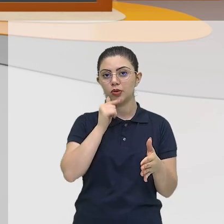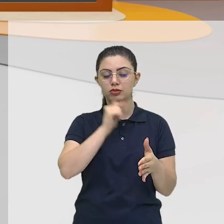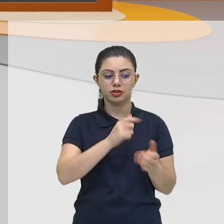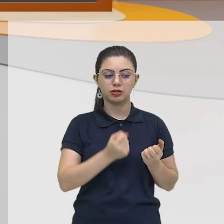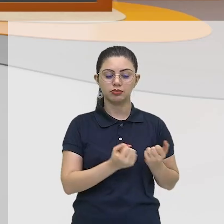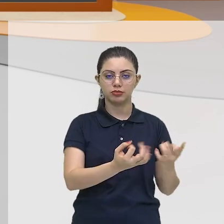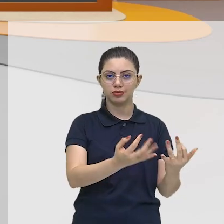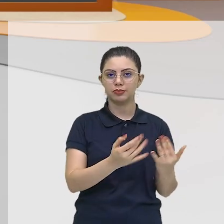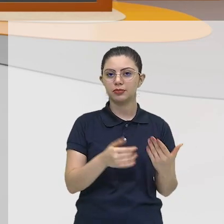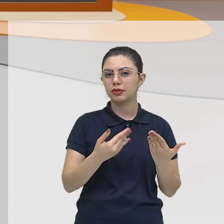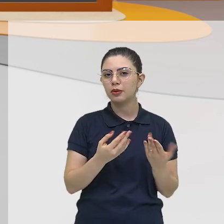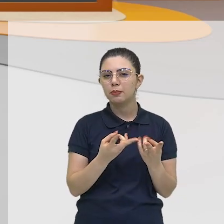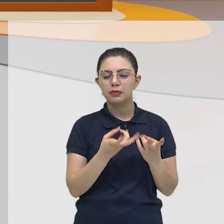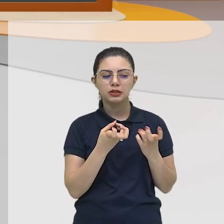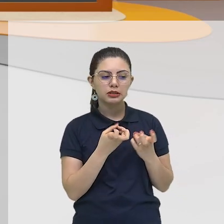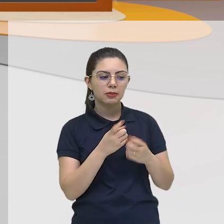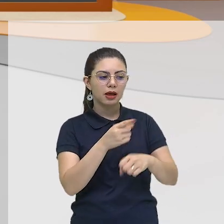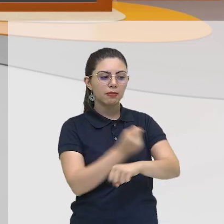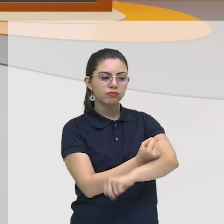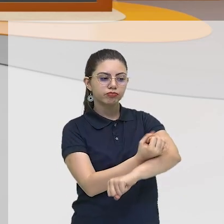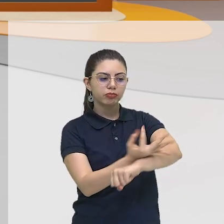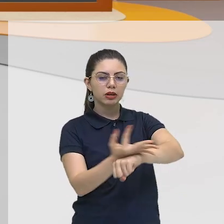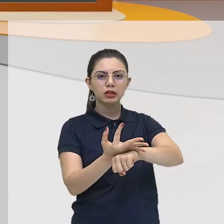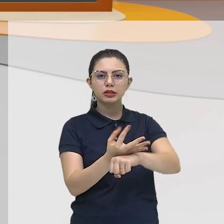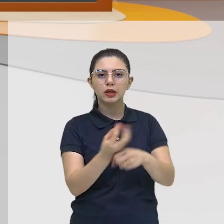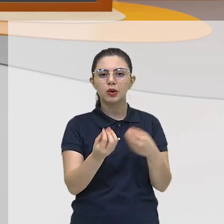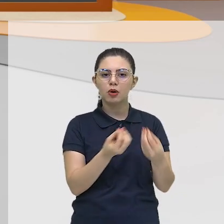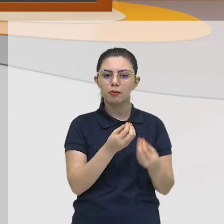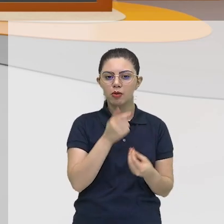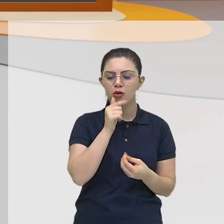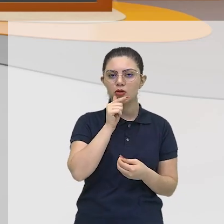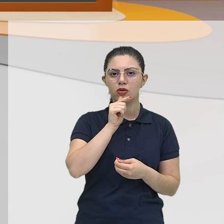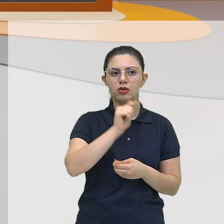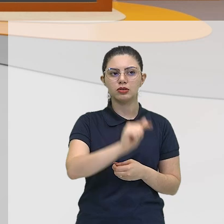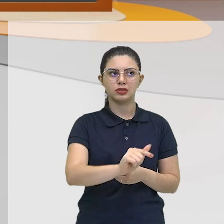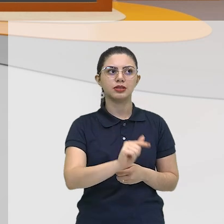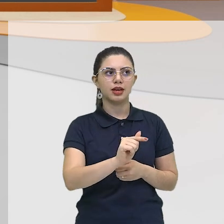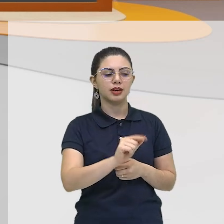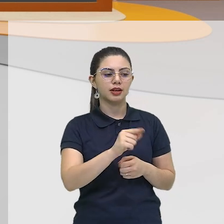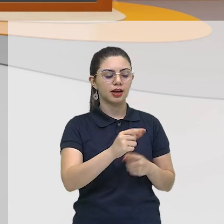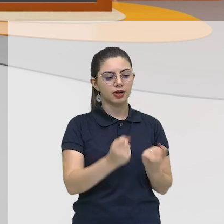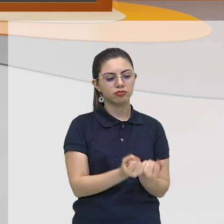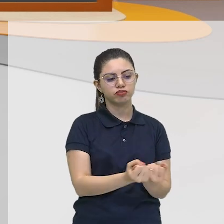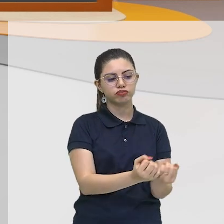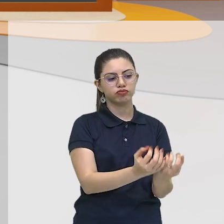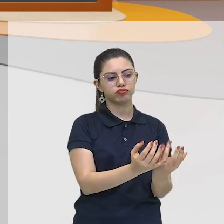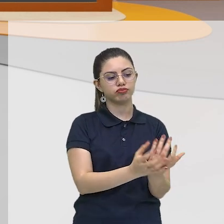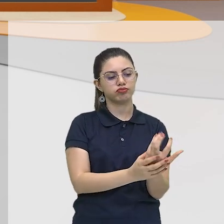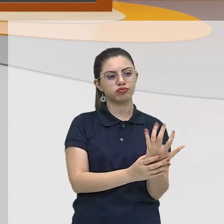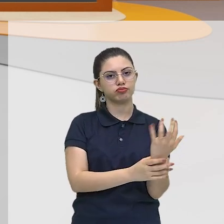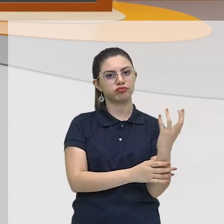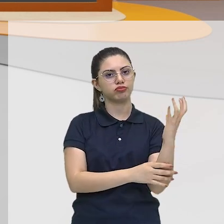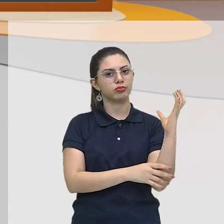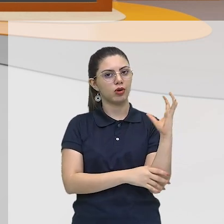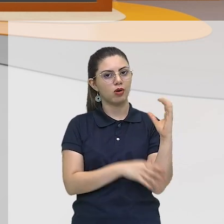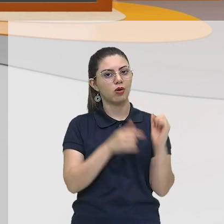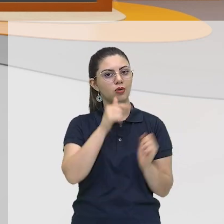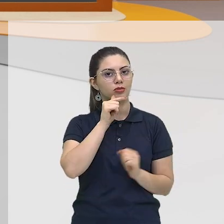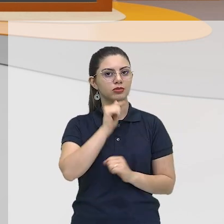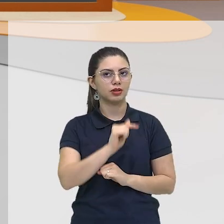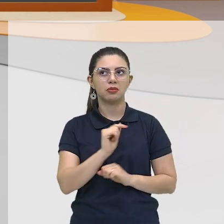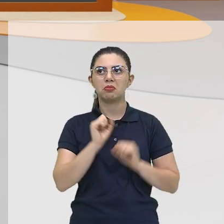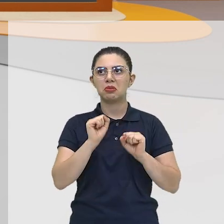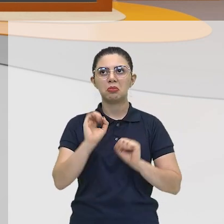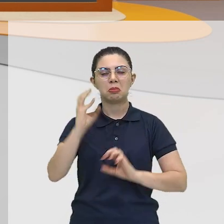gente observa aí que a planta ela consegue produzir mesmo sobre algumas condições que possam surgir ali que não sejam boas para ela,